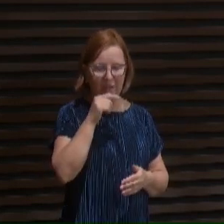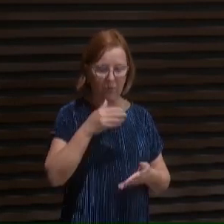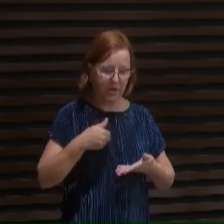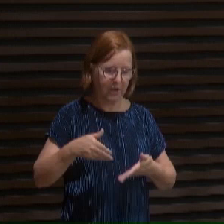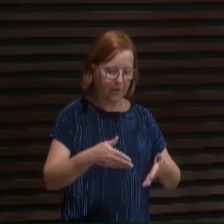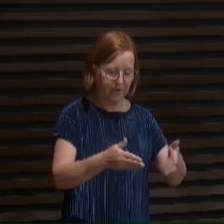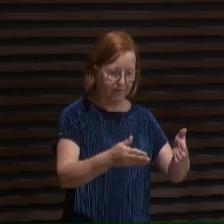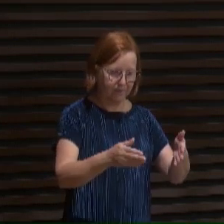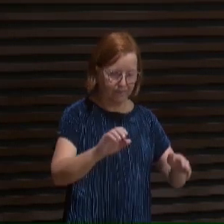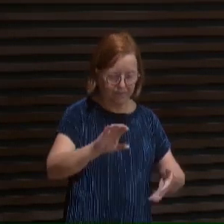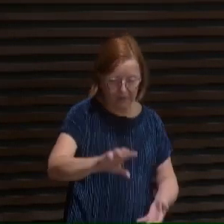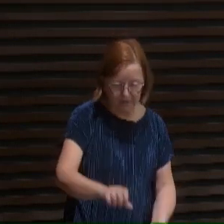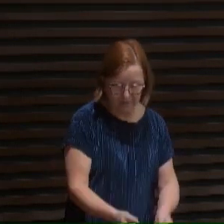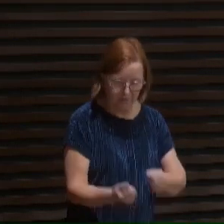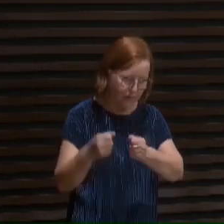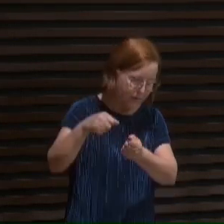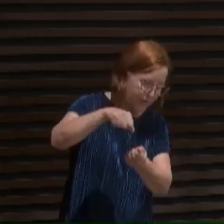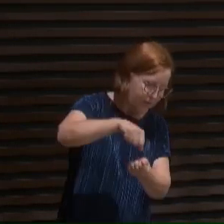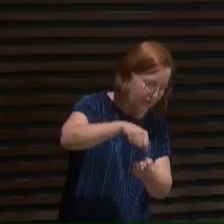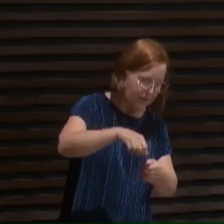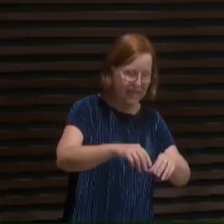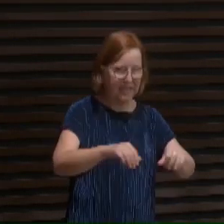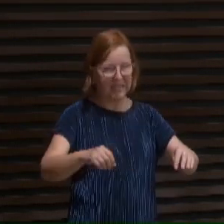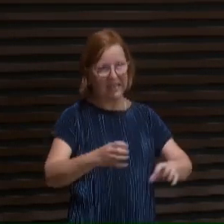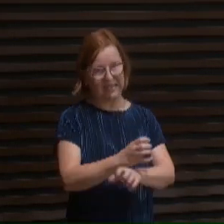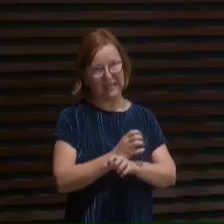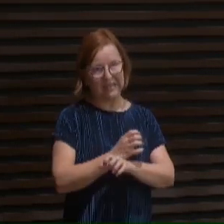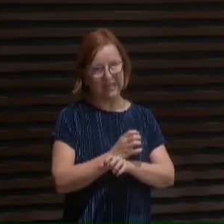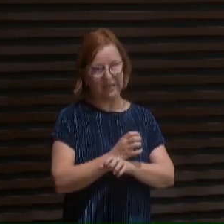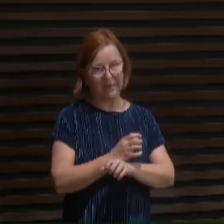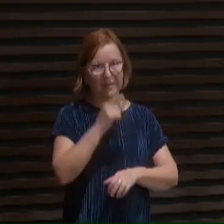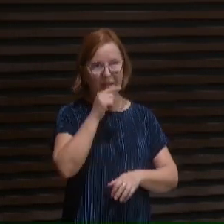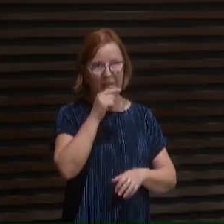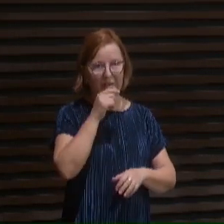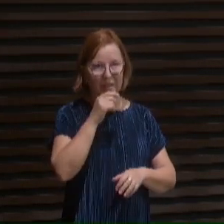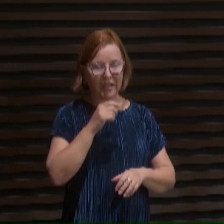as derramarás na terra seca, e as águas do rio